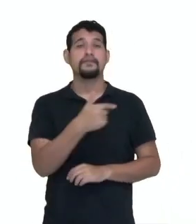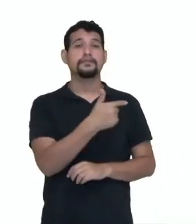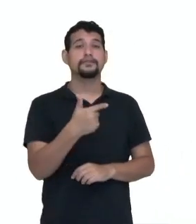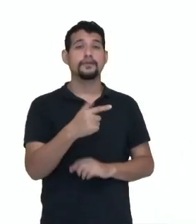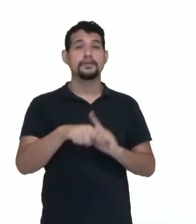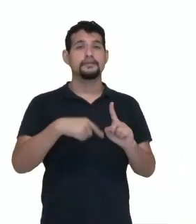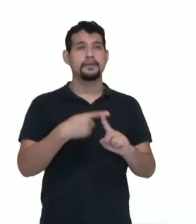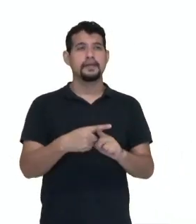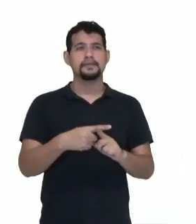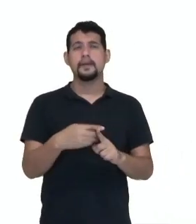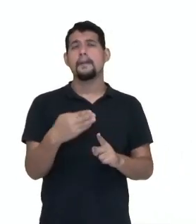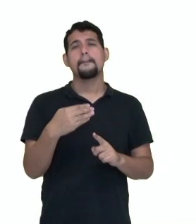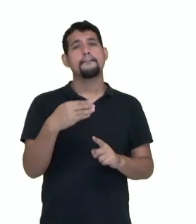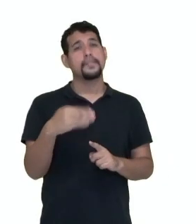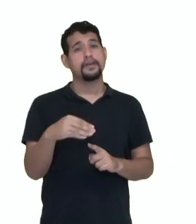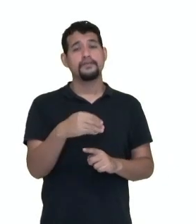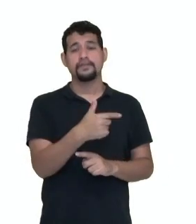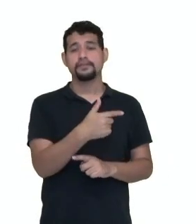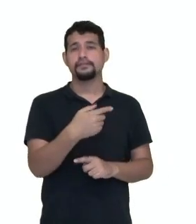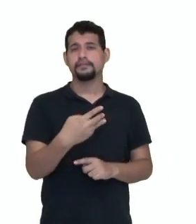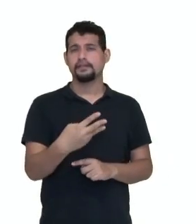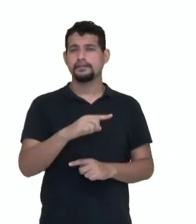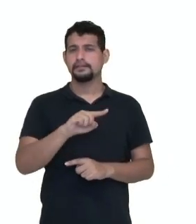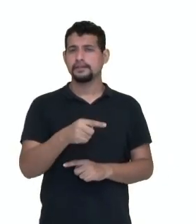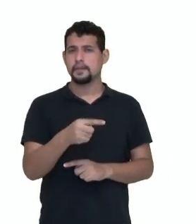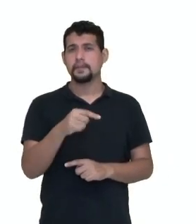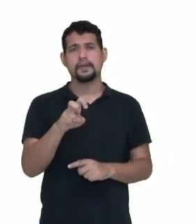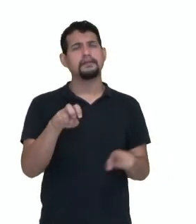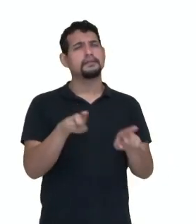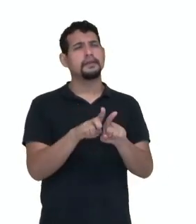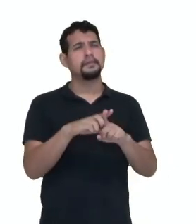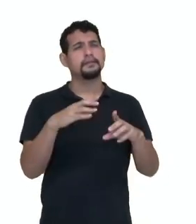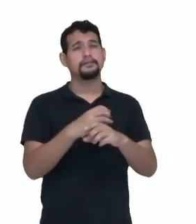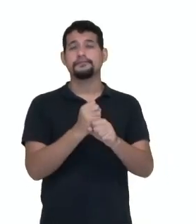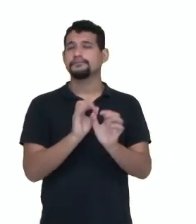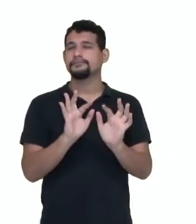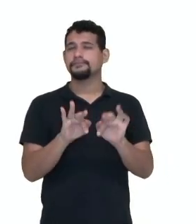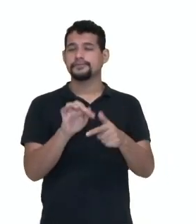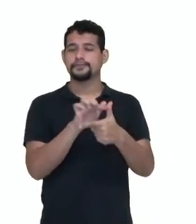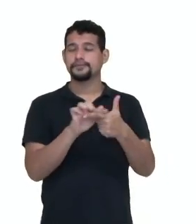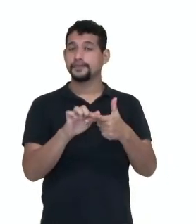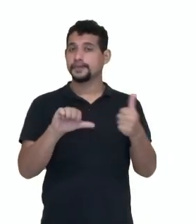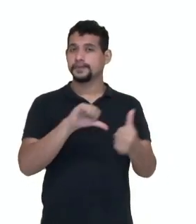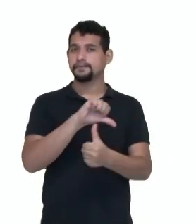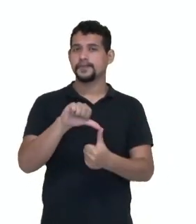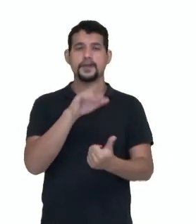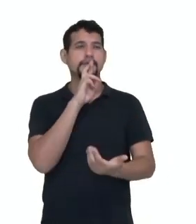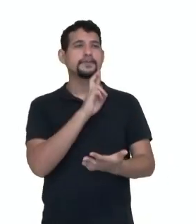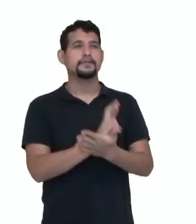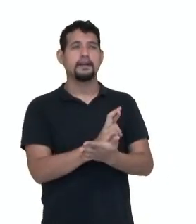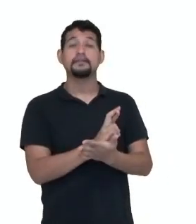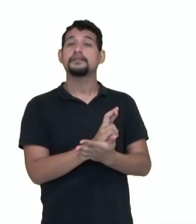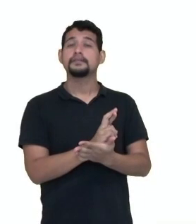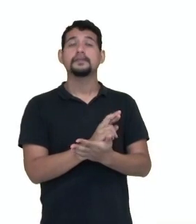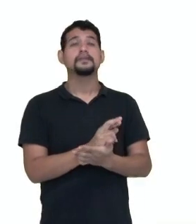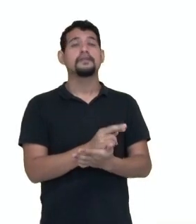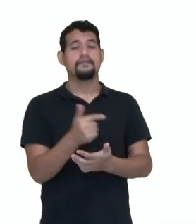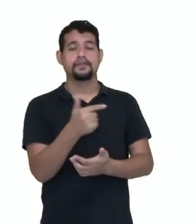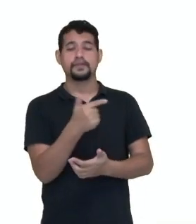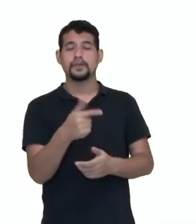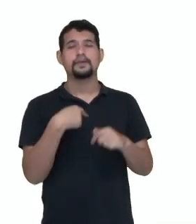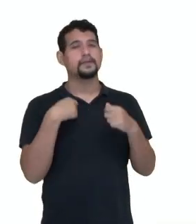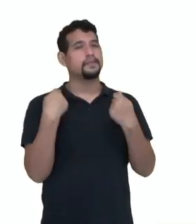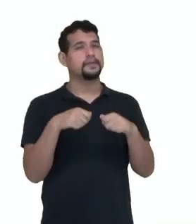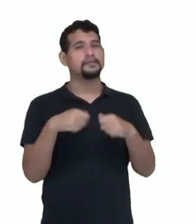meio, 23,5. Finalizando, o 3 que está multiplicando passa dividindo. Então, para o resultado ser 22, eu preciso